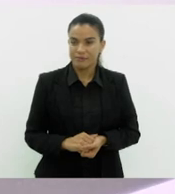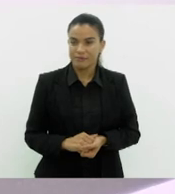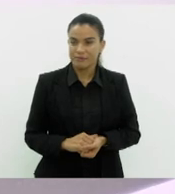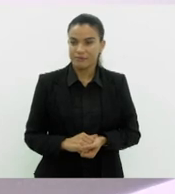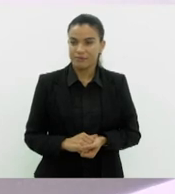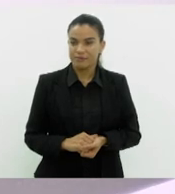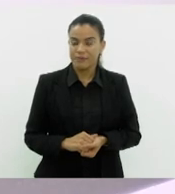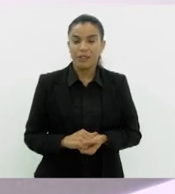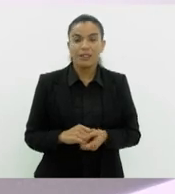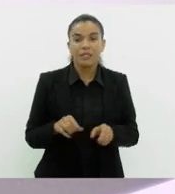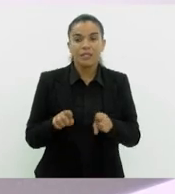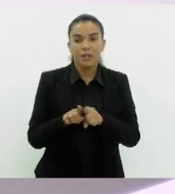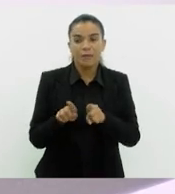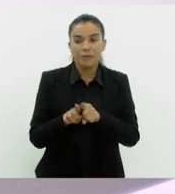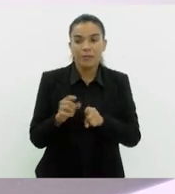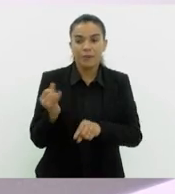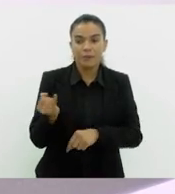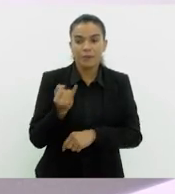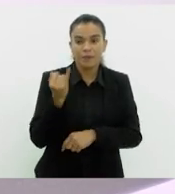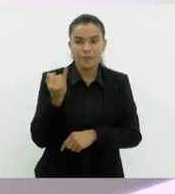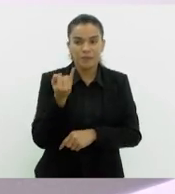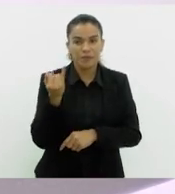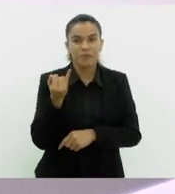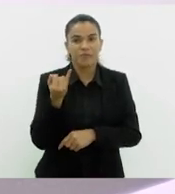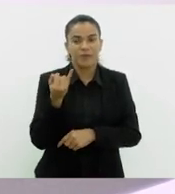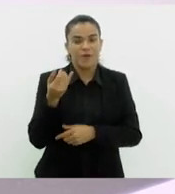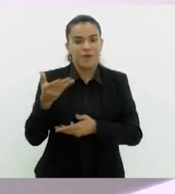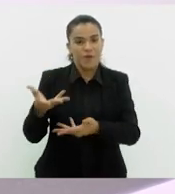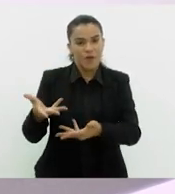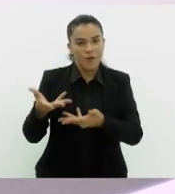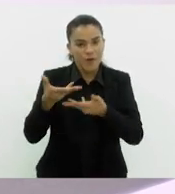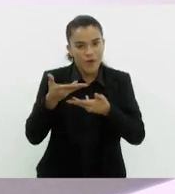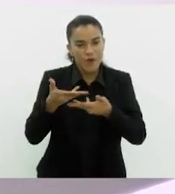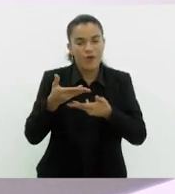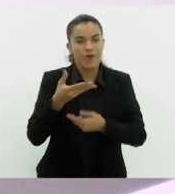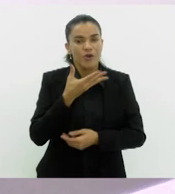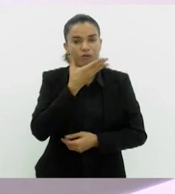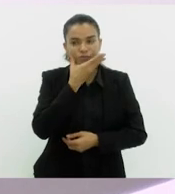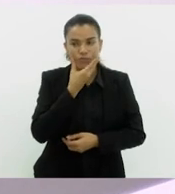Acho importante também a gente trazer os homens para